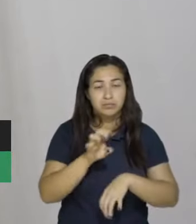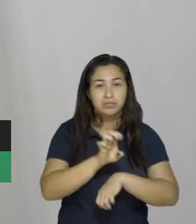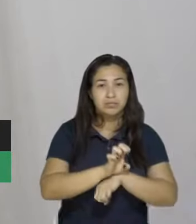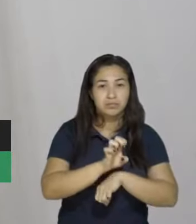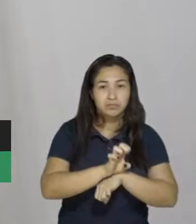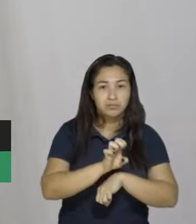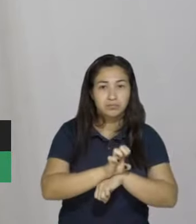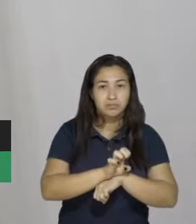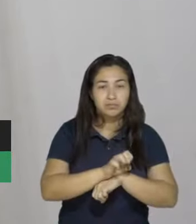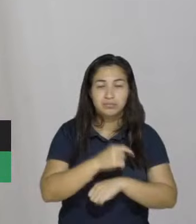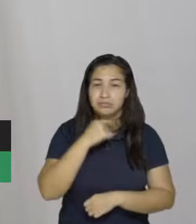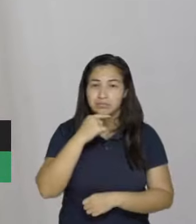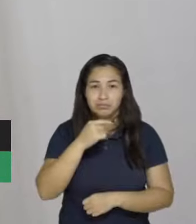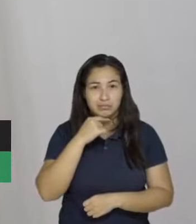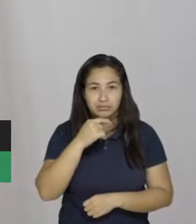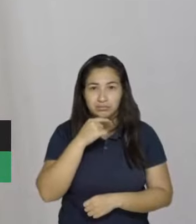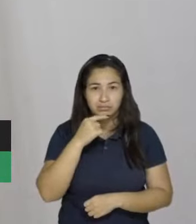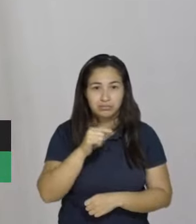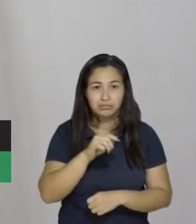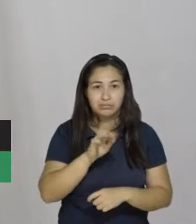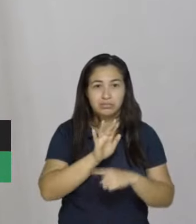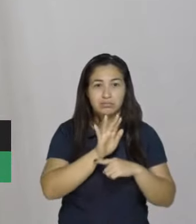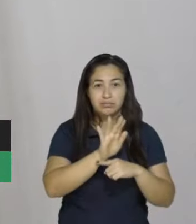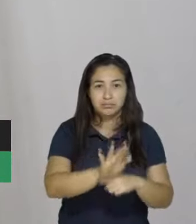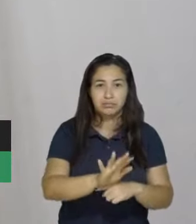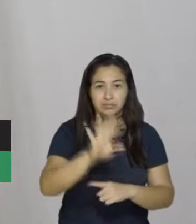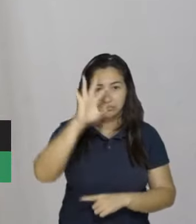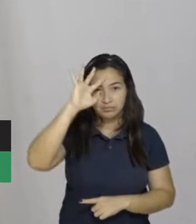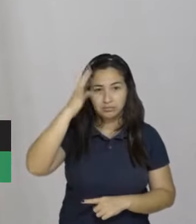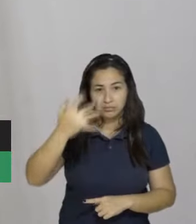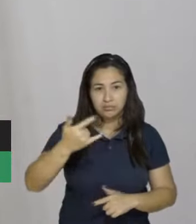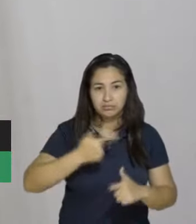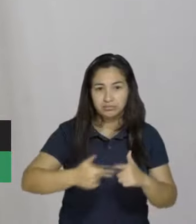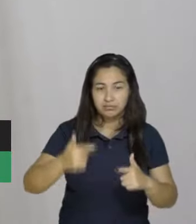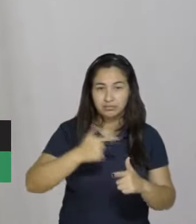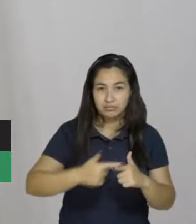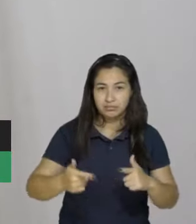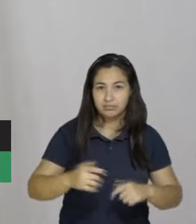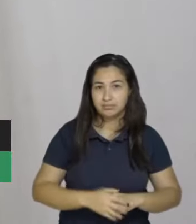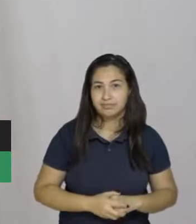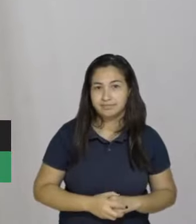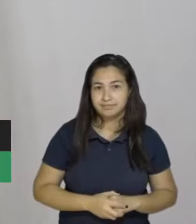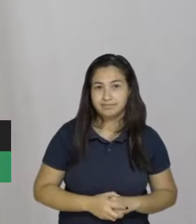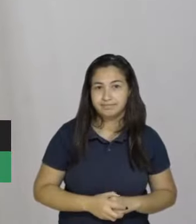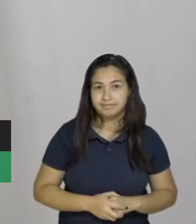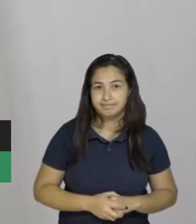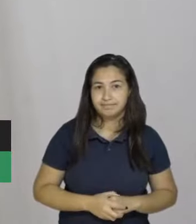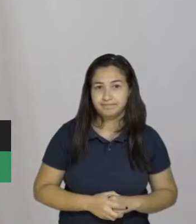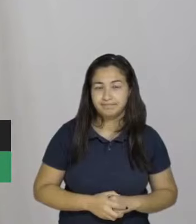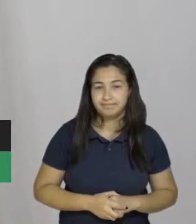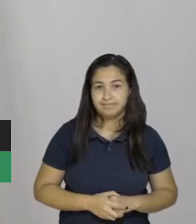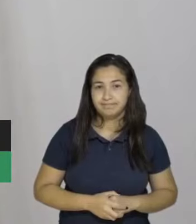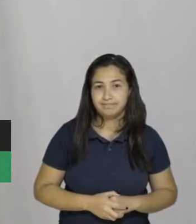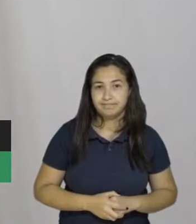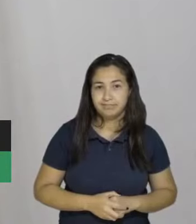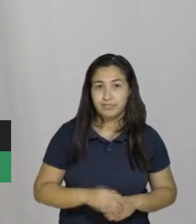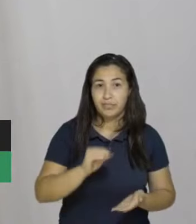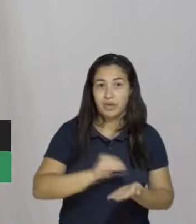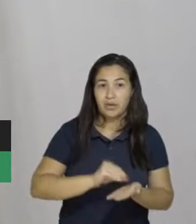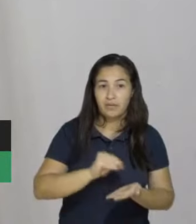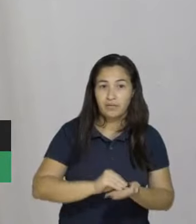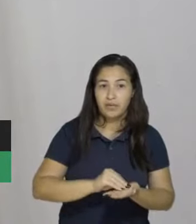é incapaz de solucionar este problema. Ao contrário, o populismo, a falta de